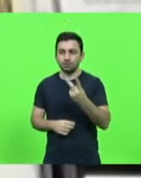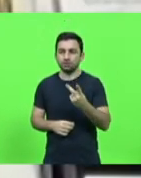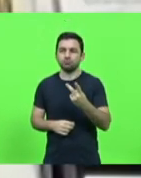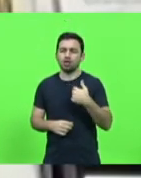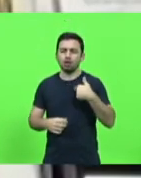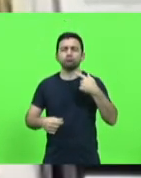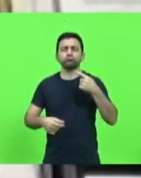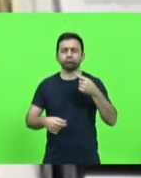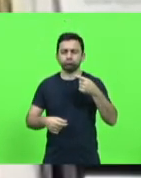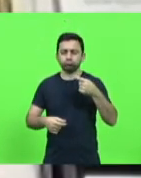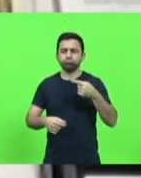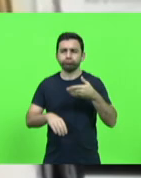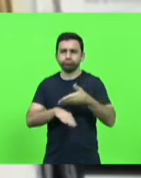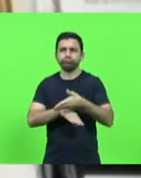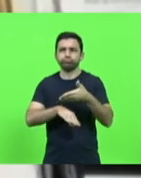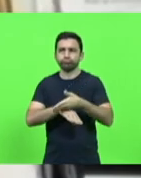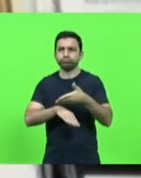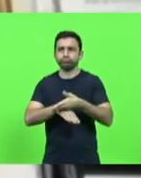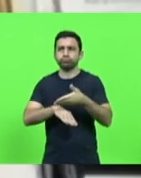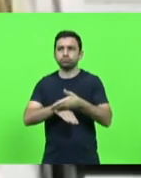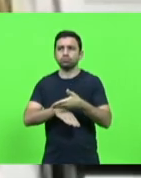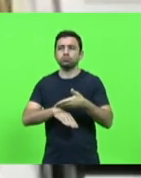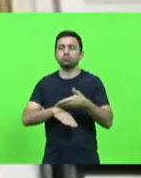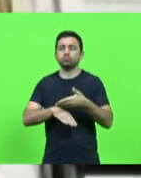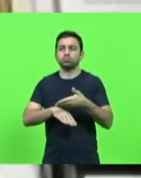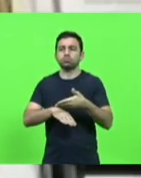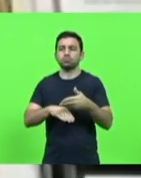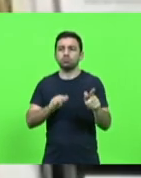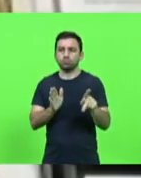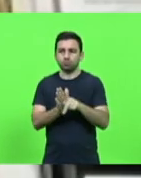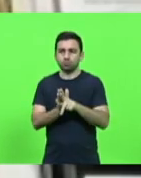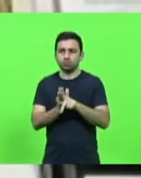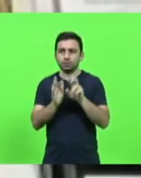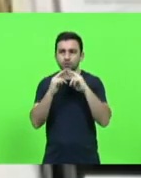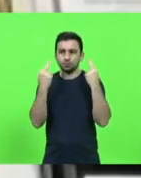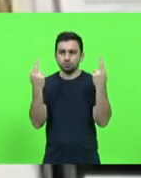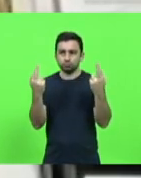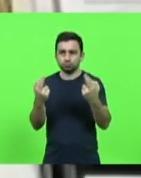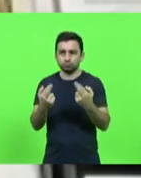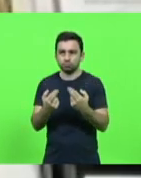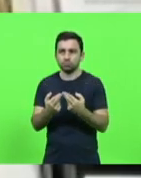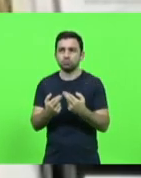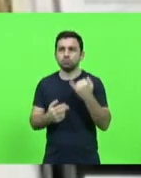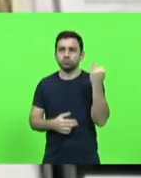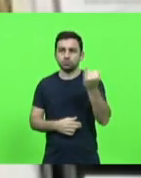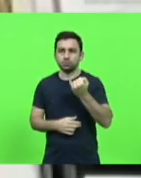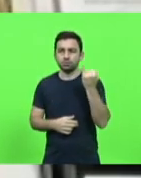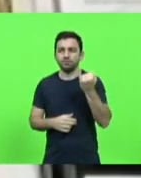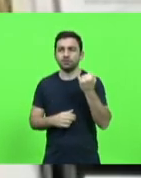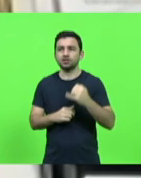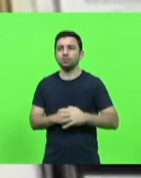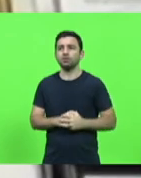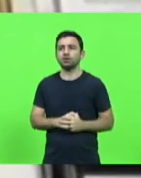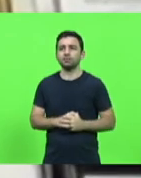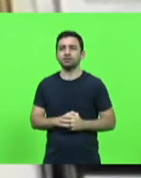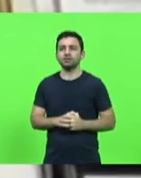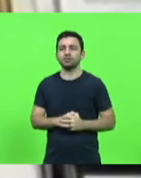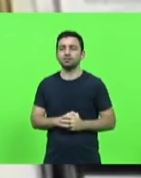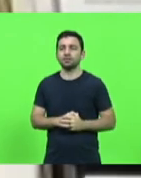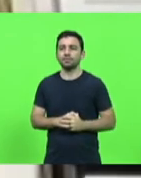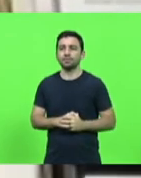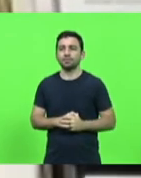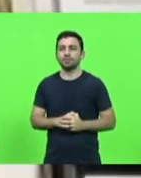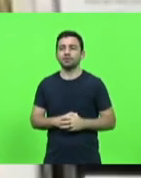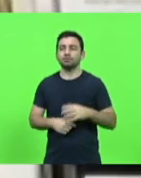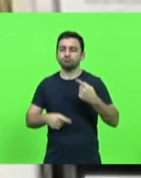deputada Marlene? Vou participar dessa audiência por conta que é preciso a gente realmente debater